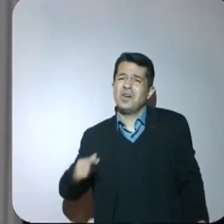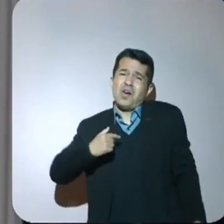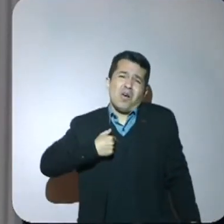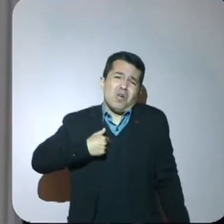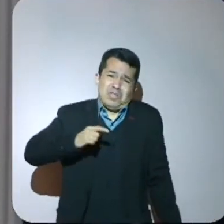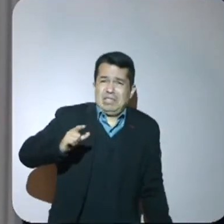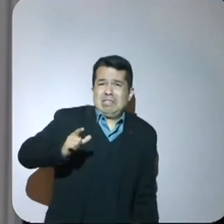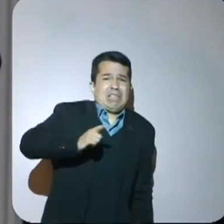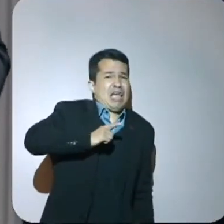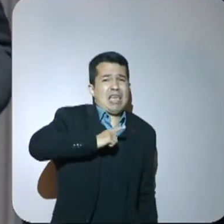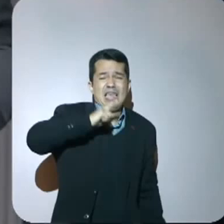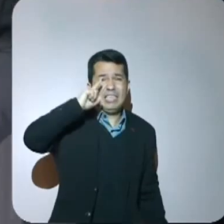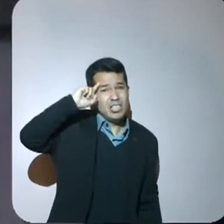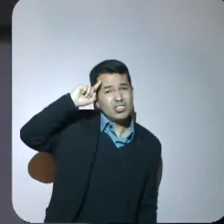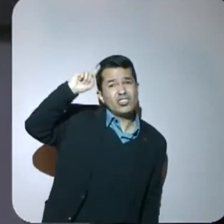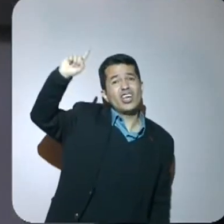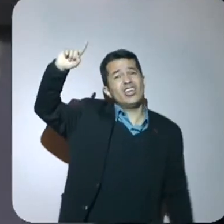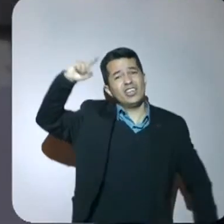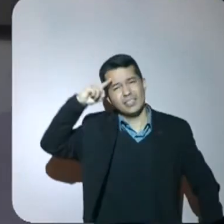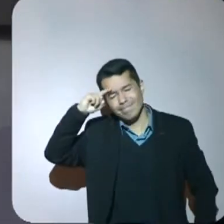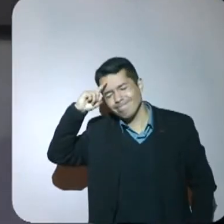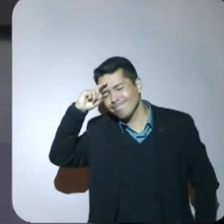forem maus,